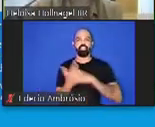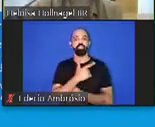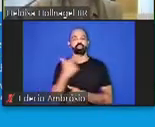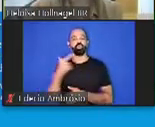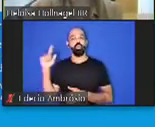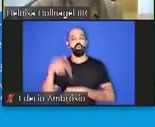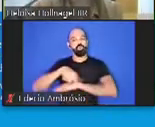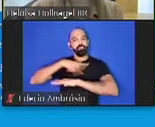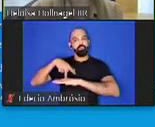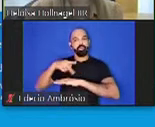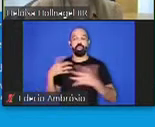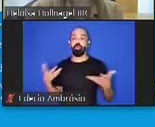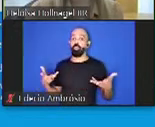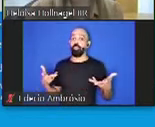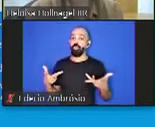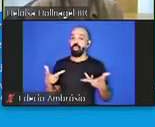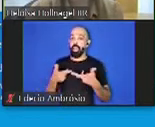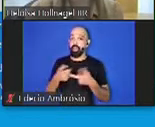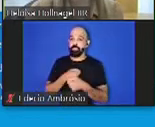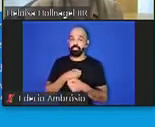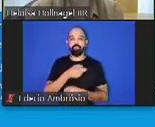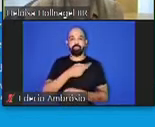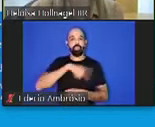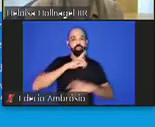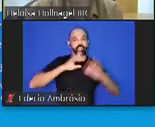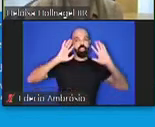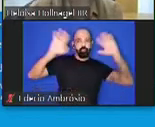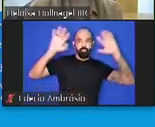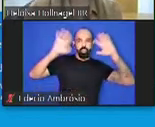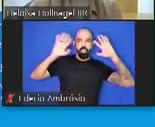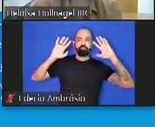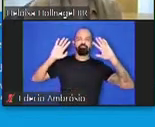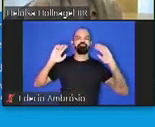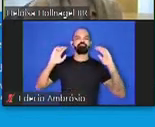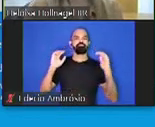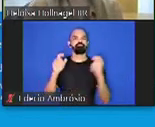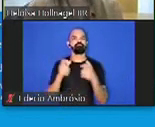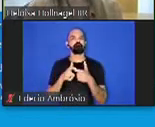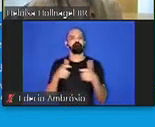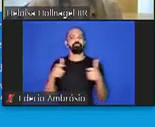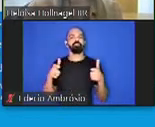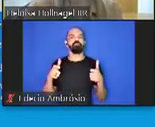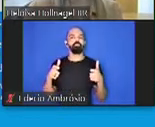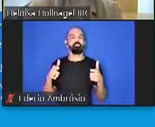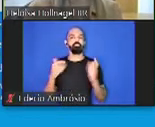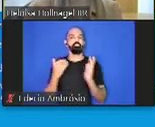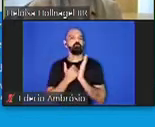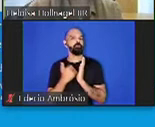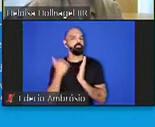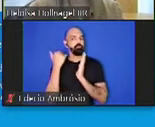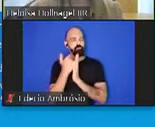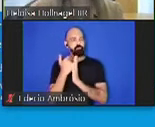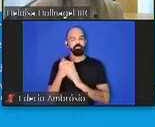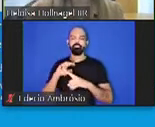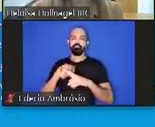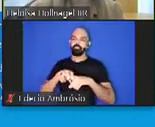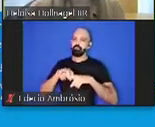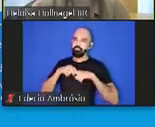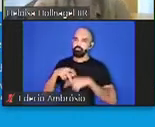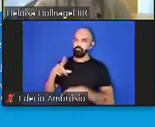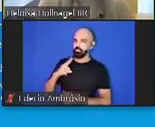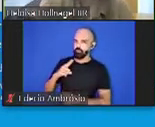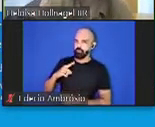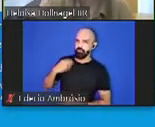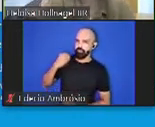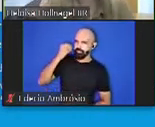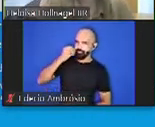a qualidade das nossas reflexões aumenta. Então, por isso, a gente tem essa experiência